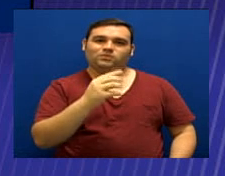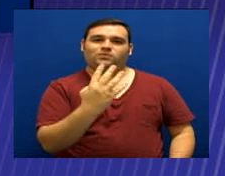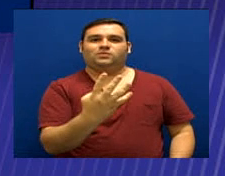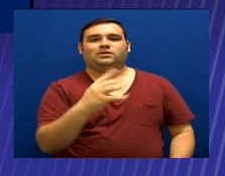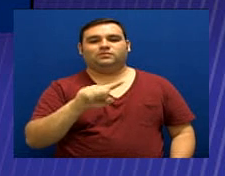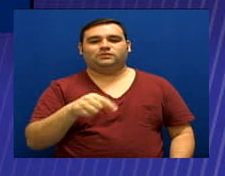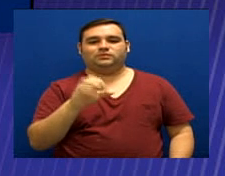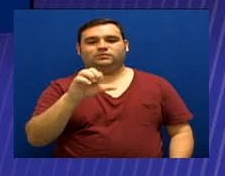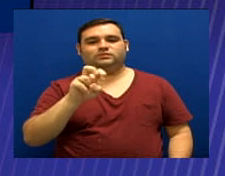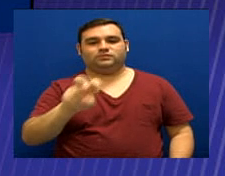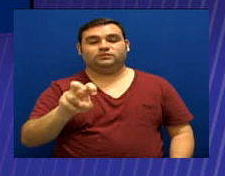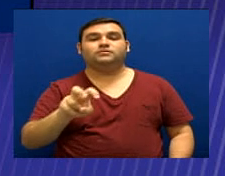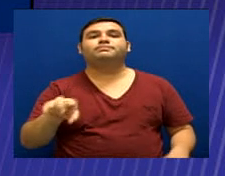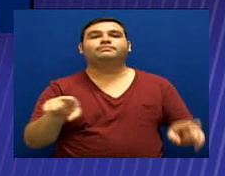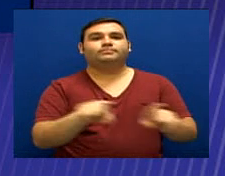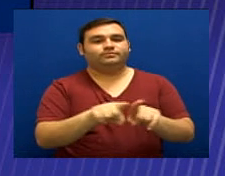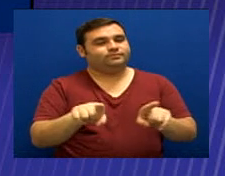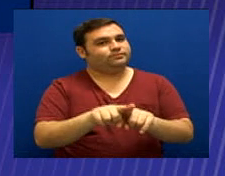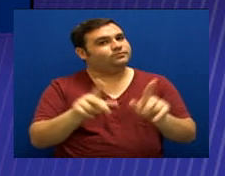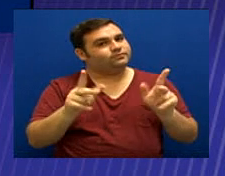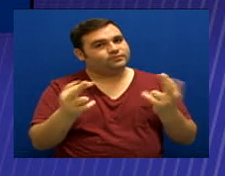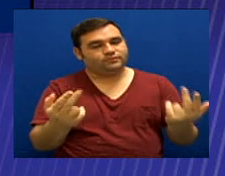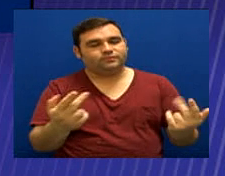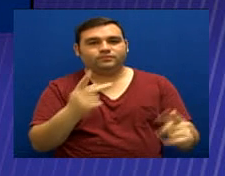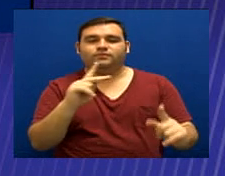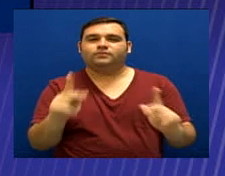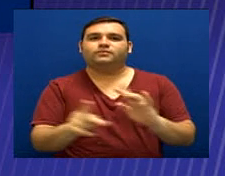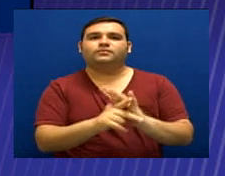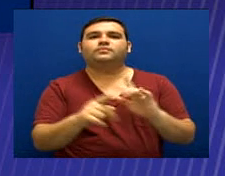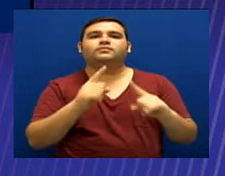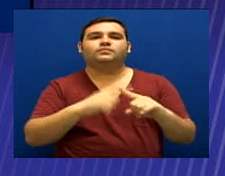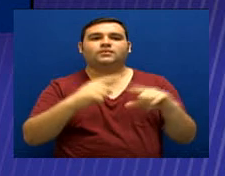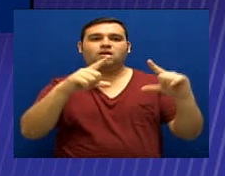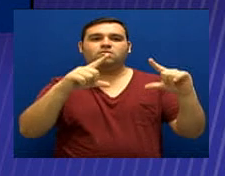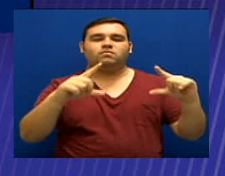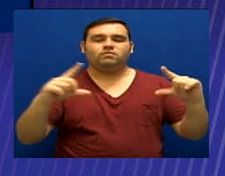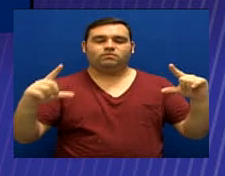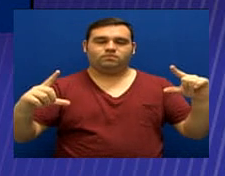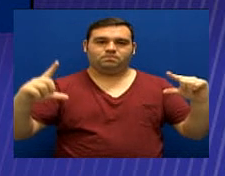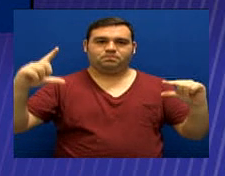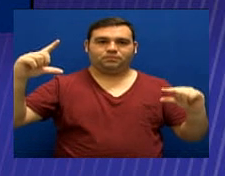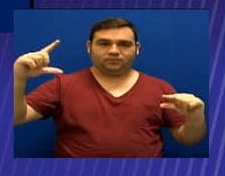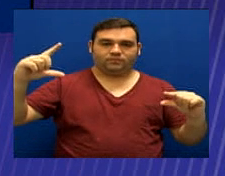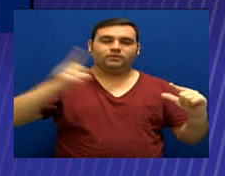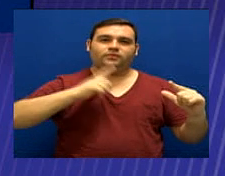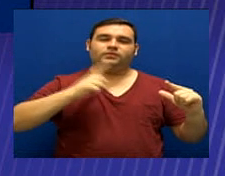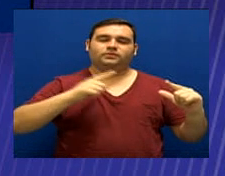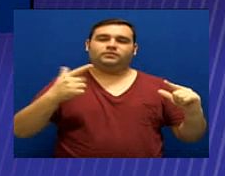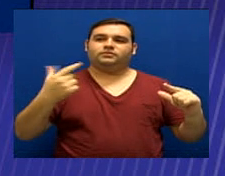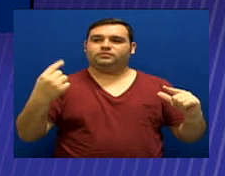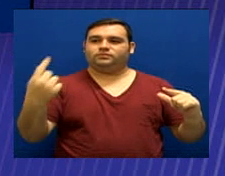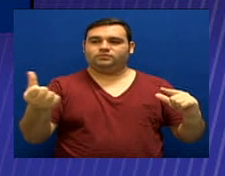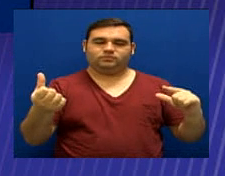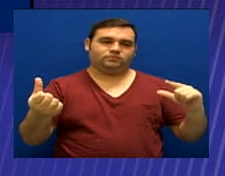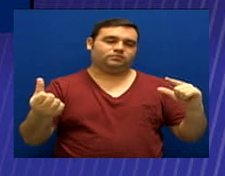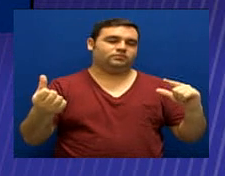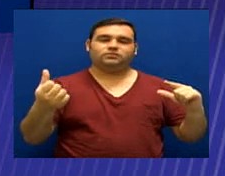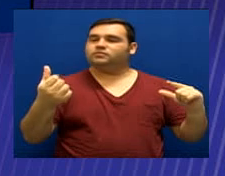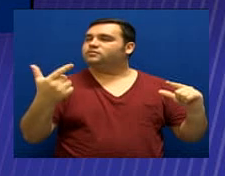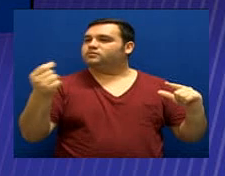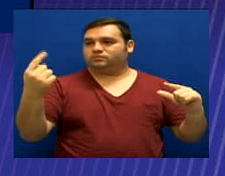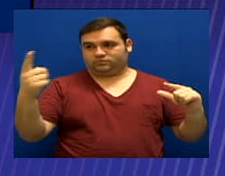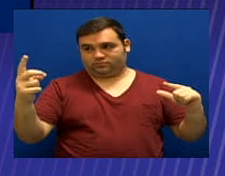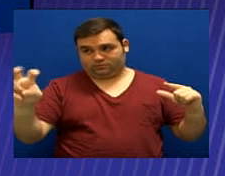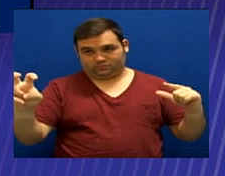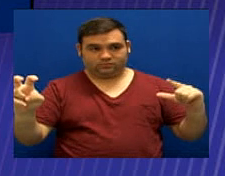4,95 o que também segue uma tendência de diminuição da arrecadação entre 16 anos de